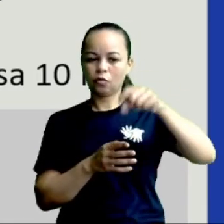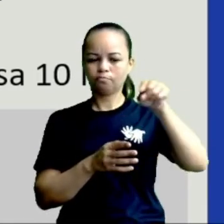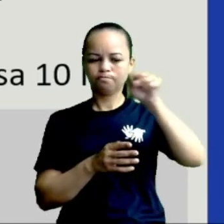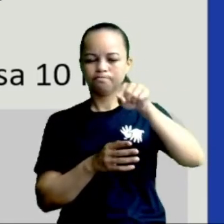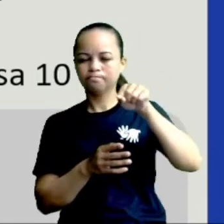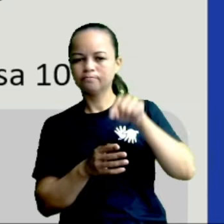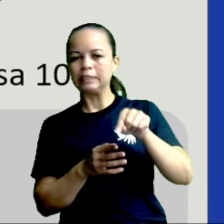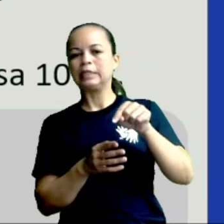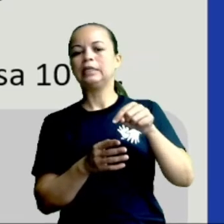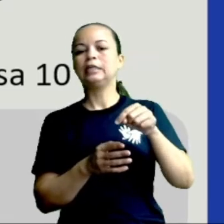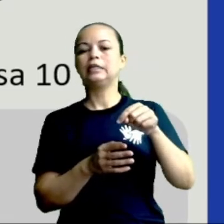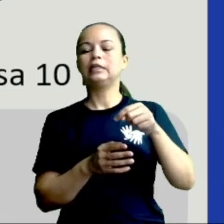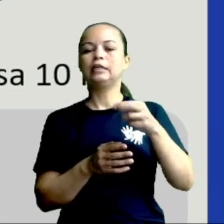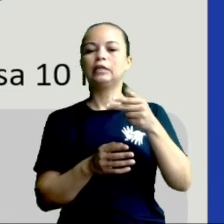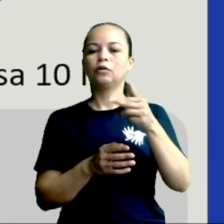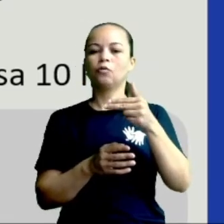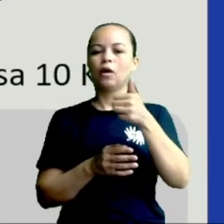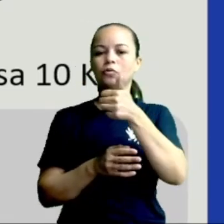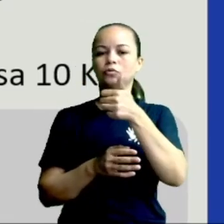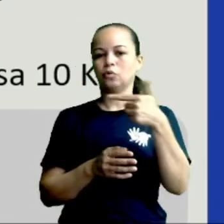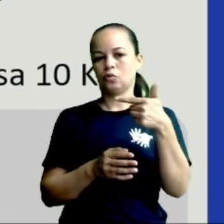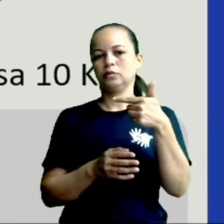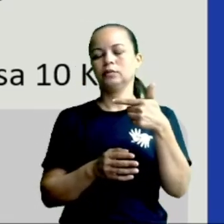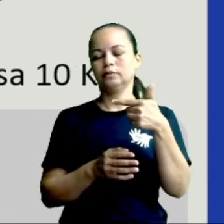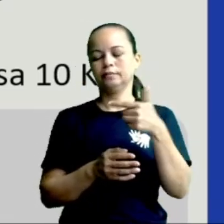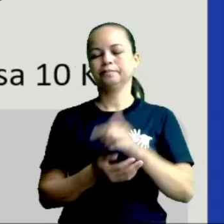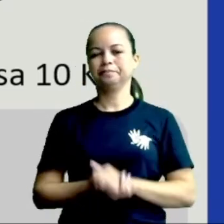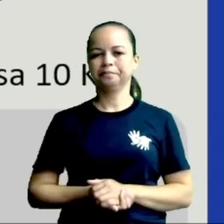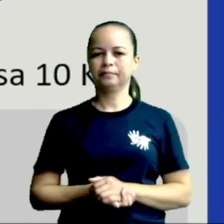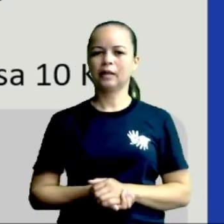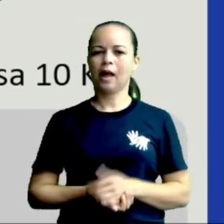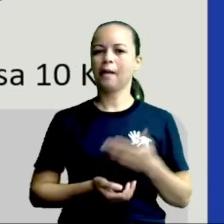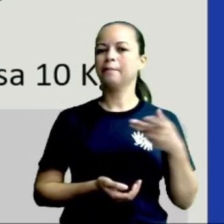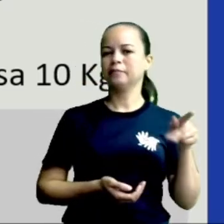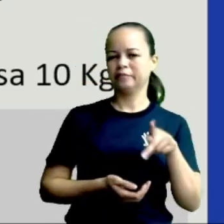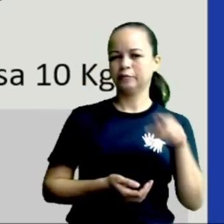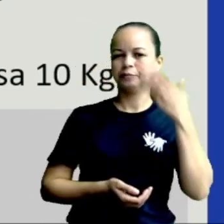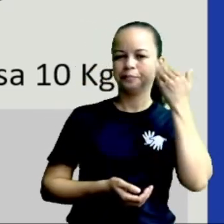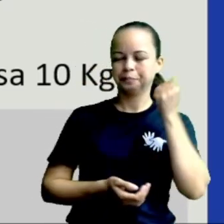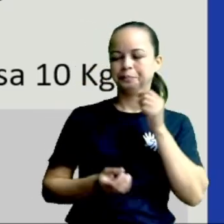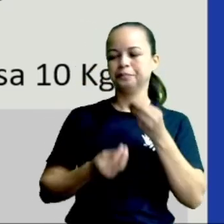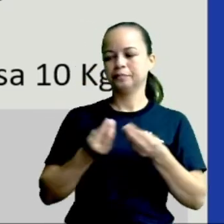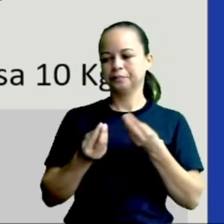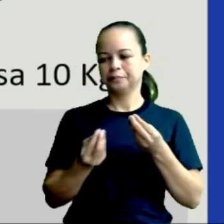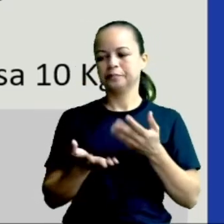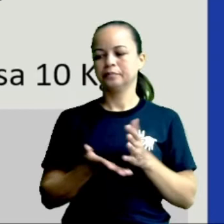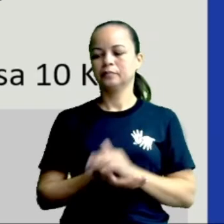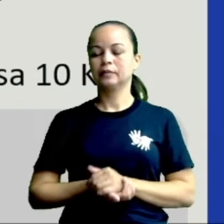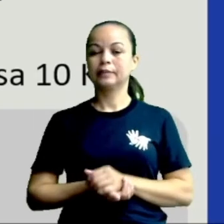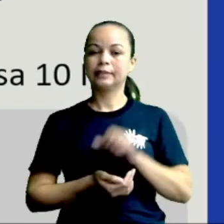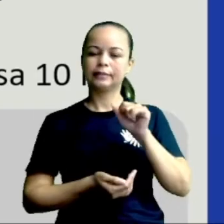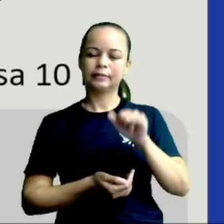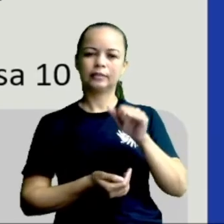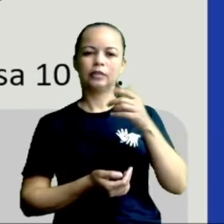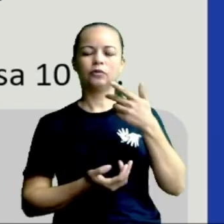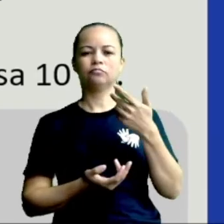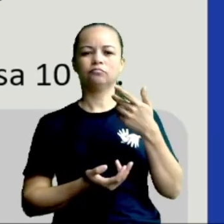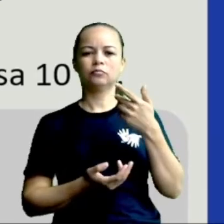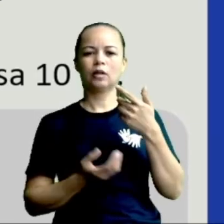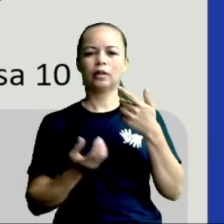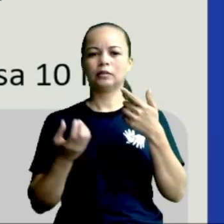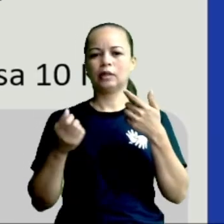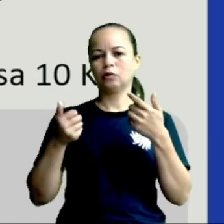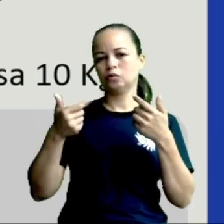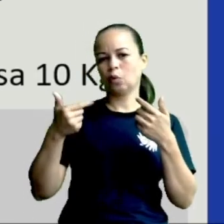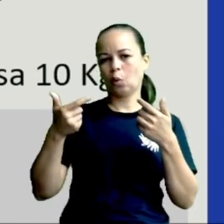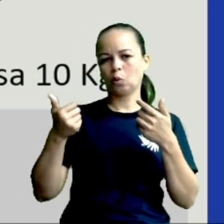a tão professora já sei o que eu vou fazer se de um lado eu tenho 12 e do outro eu tenho dois